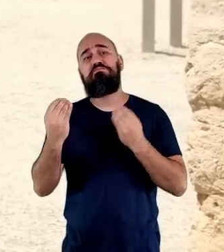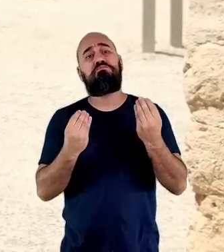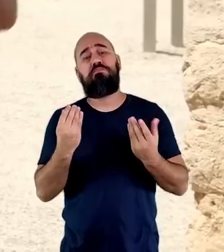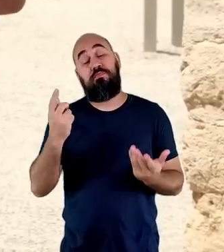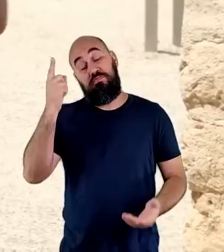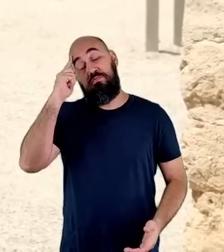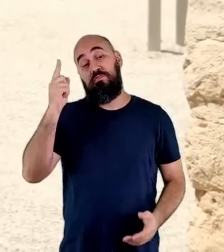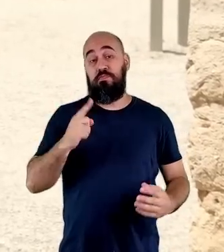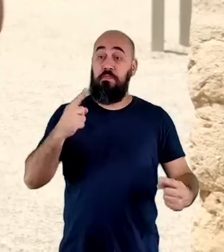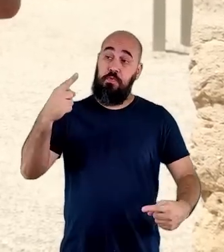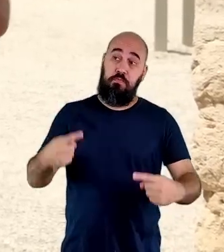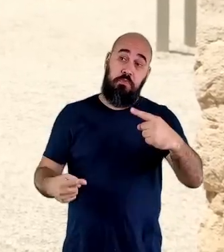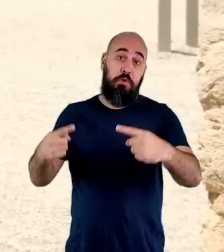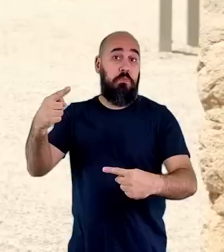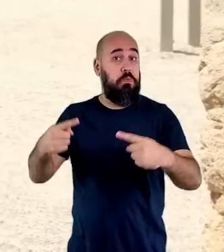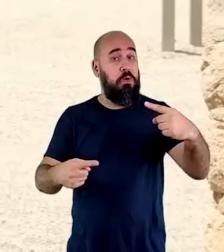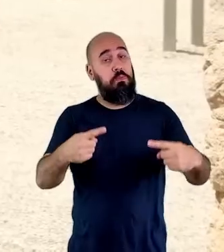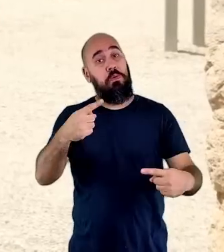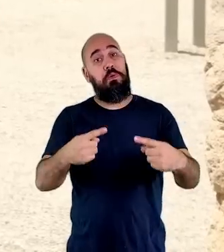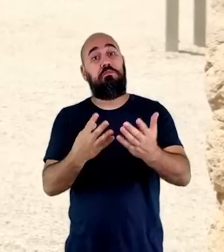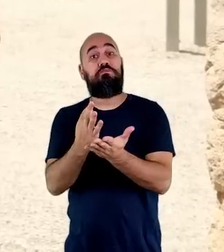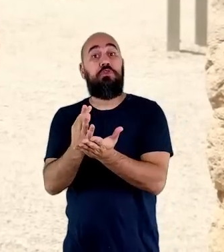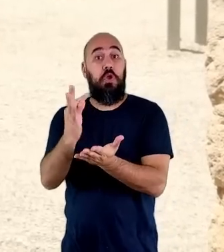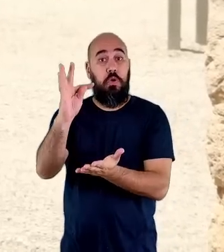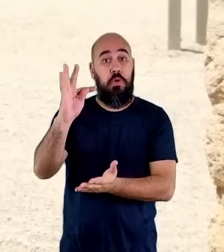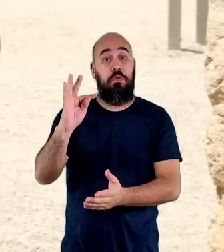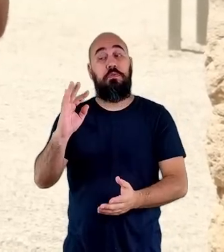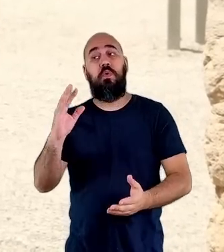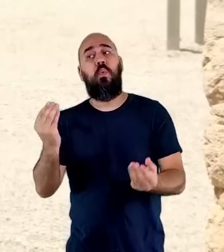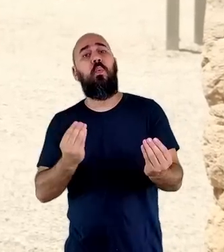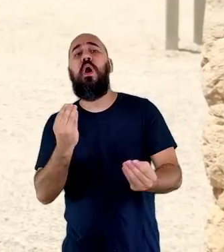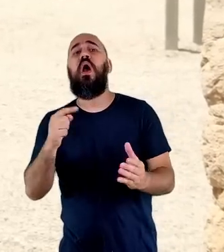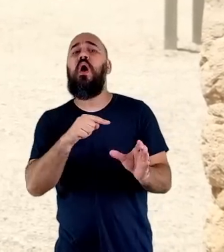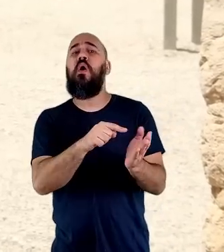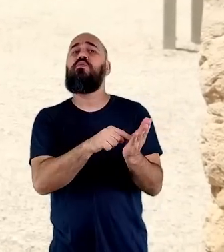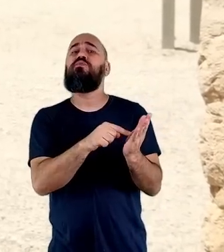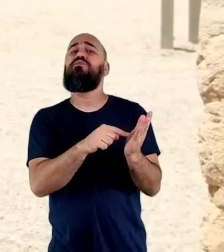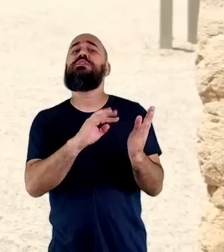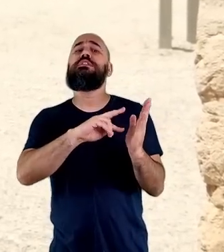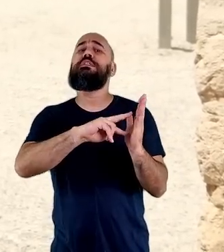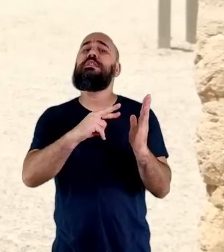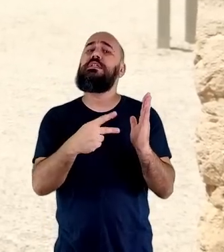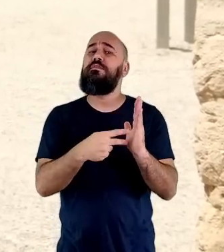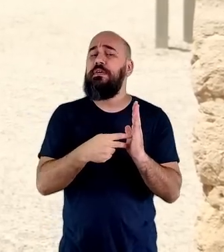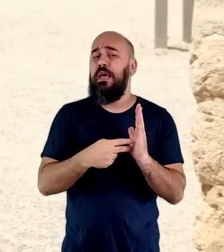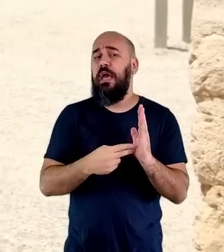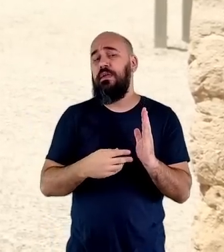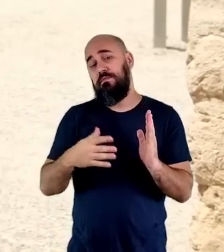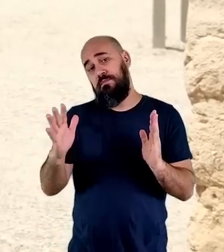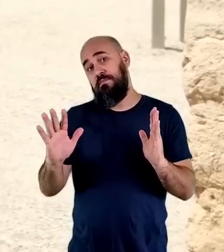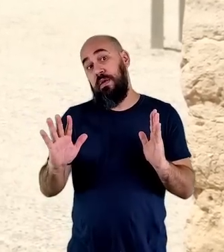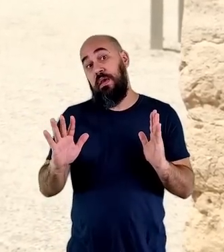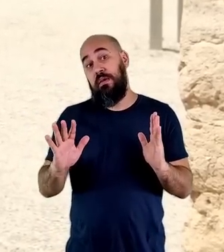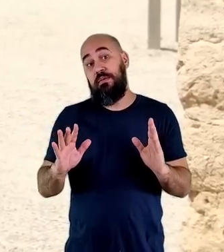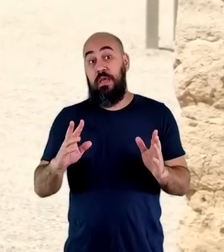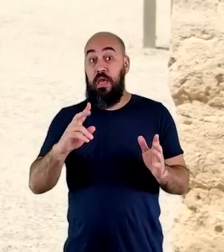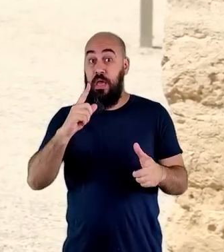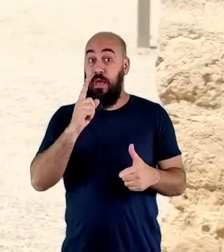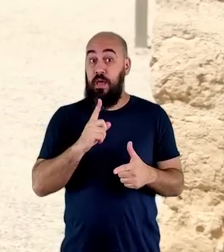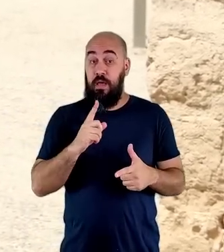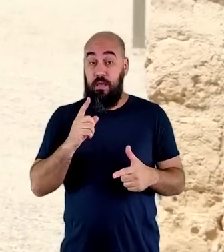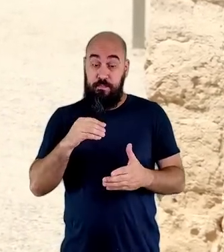Apesar dessa disputa hermenêutica de qual seria realmente o destino da filha de Jefté, a problemática está muito bem clara